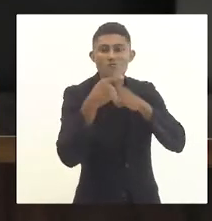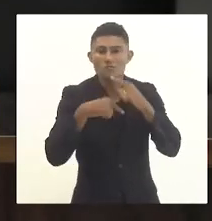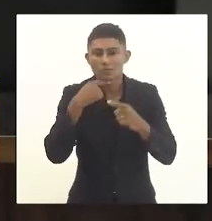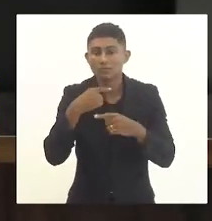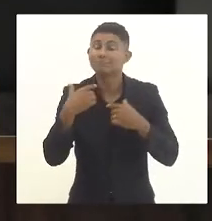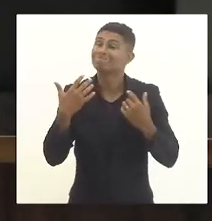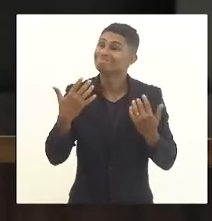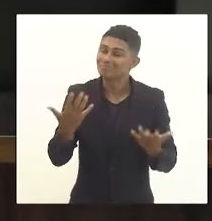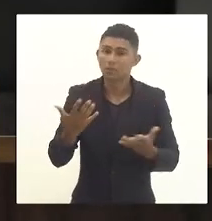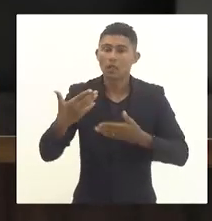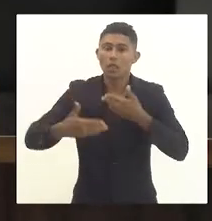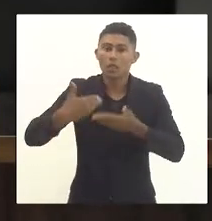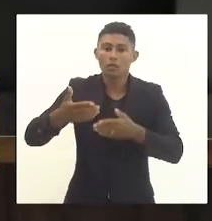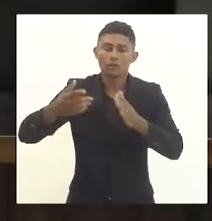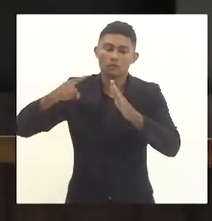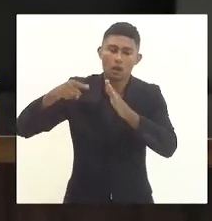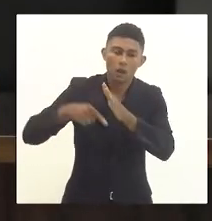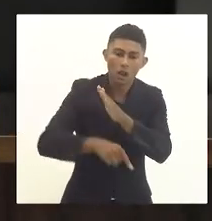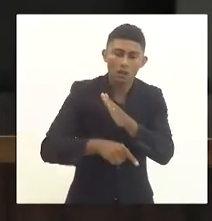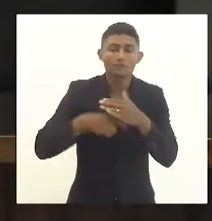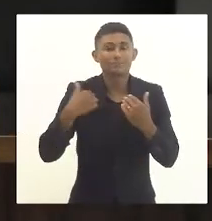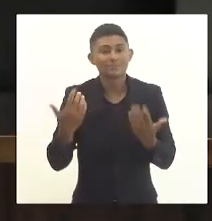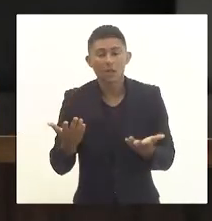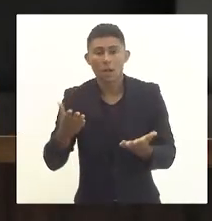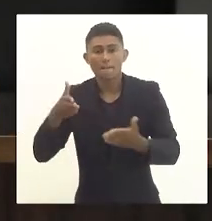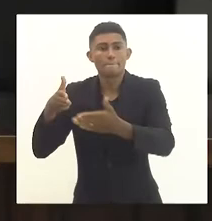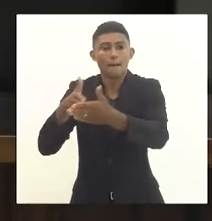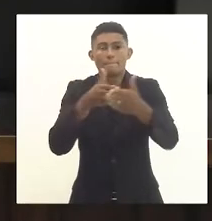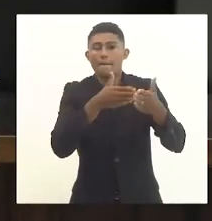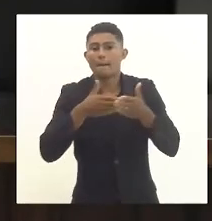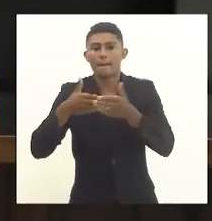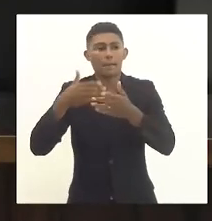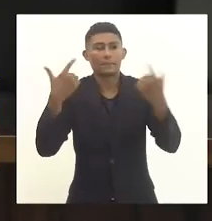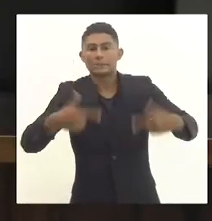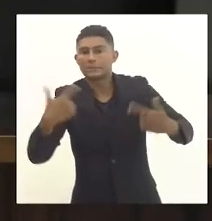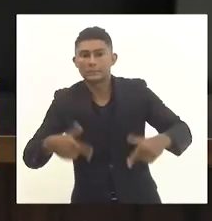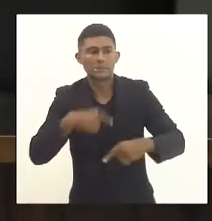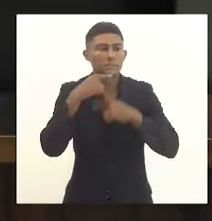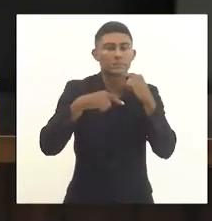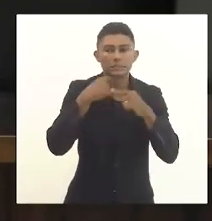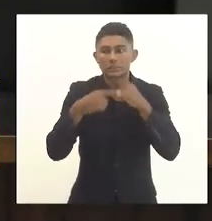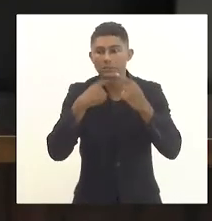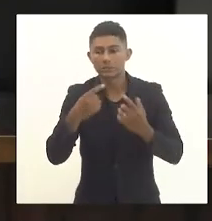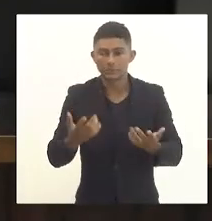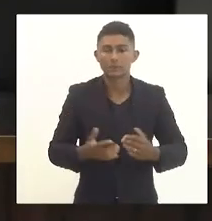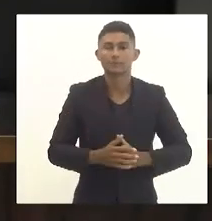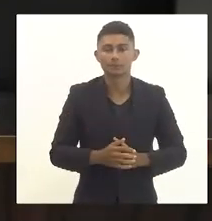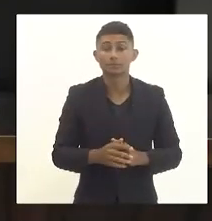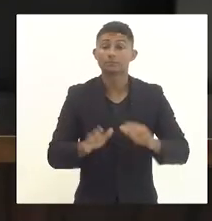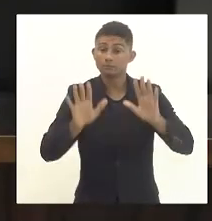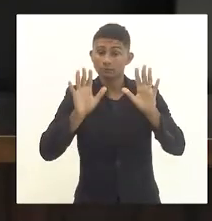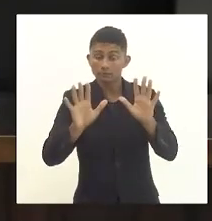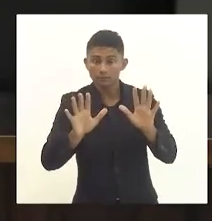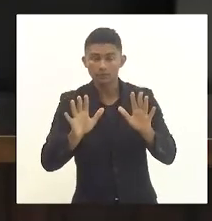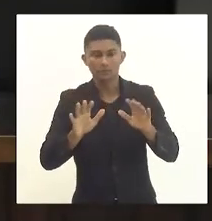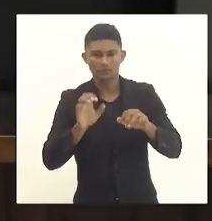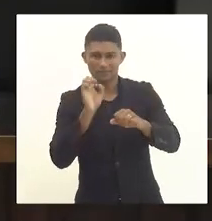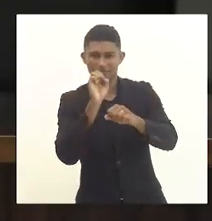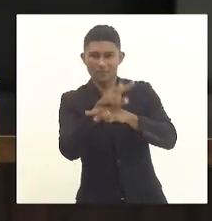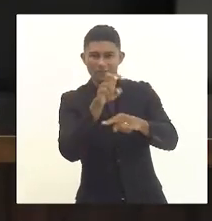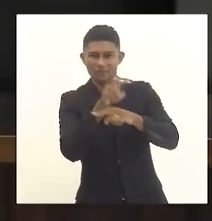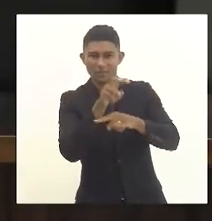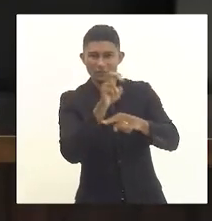se aprofundar, criando uma barreira de acesso às oportunidades de trabalho que se apresentariam. Mas, enquanto o vírus